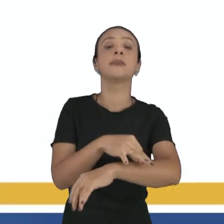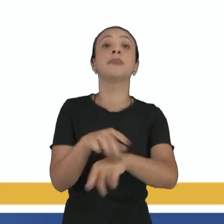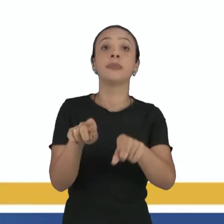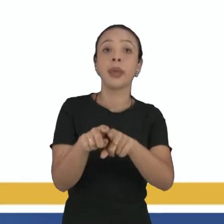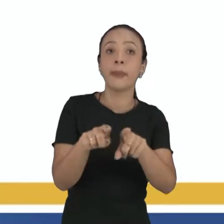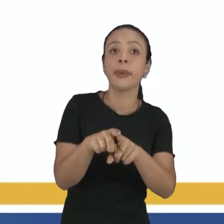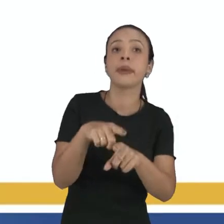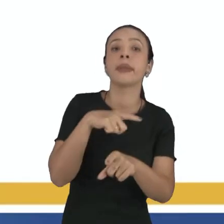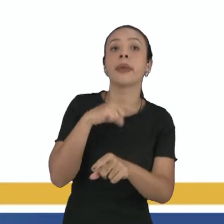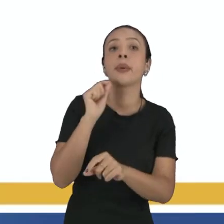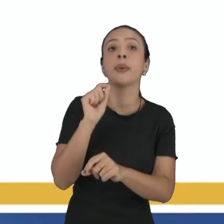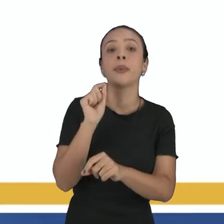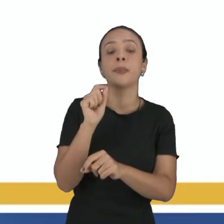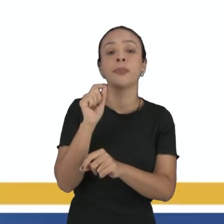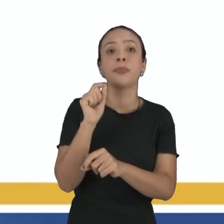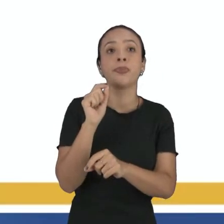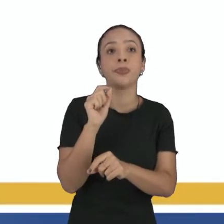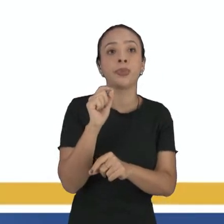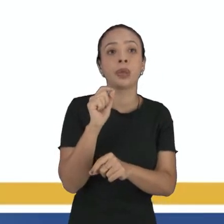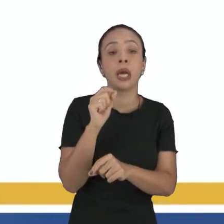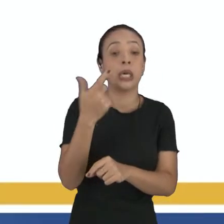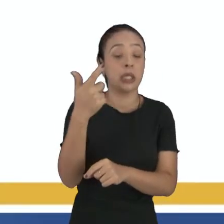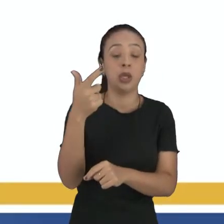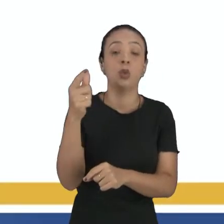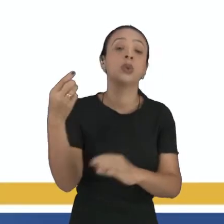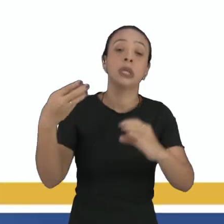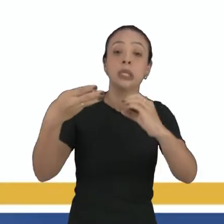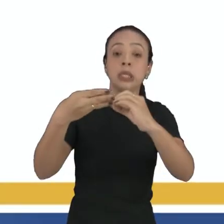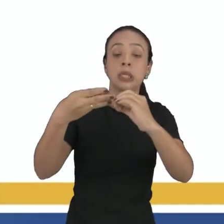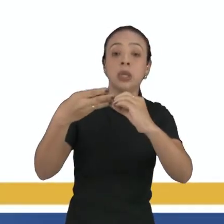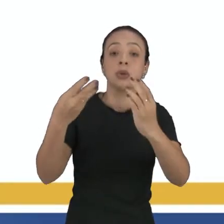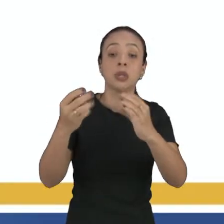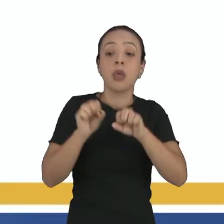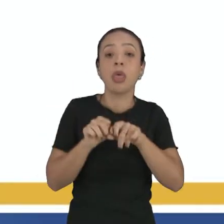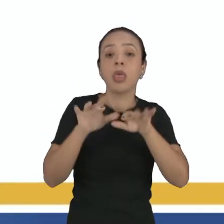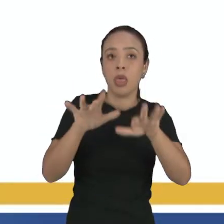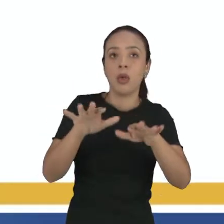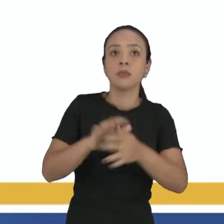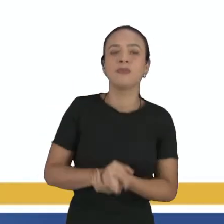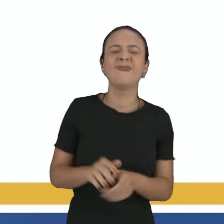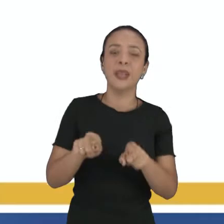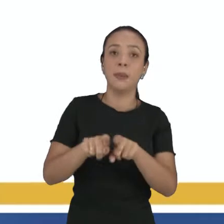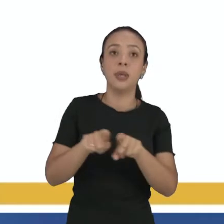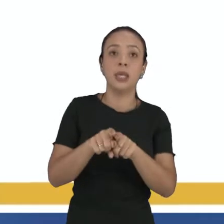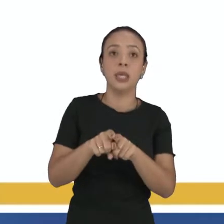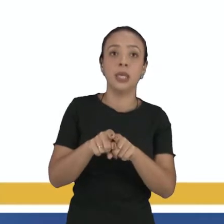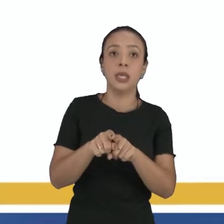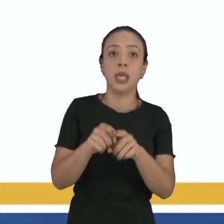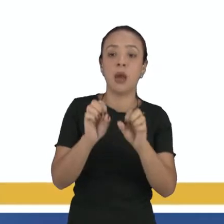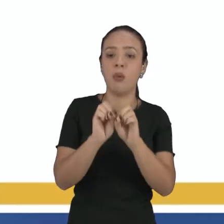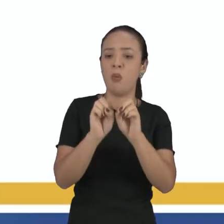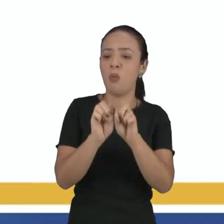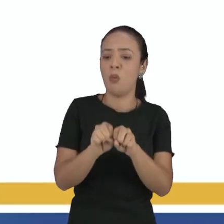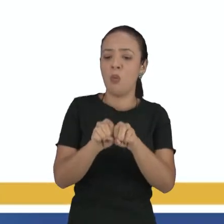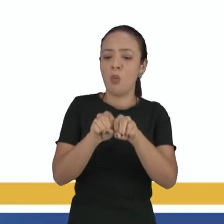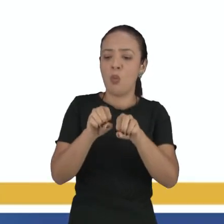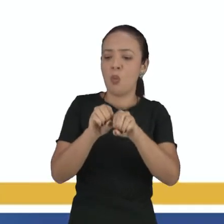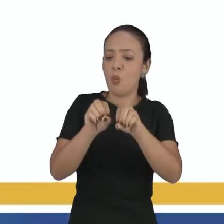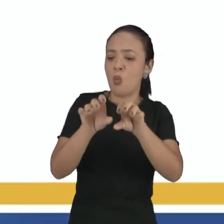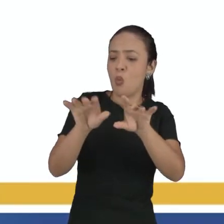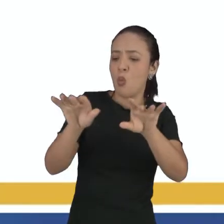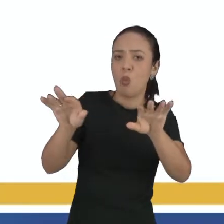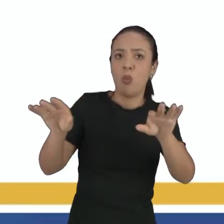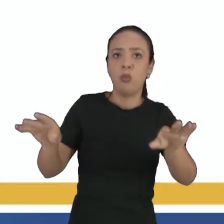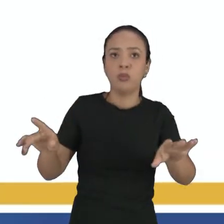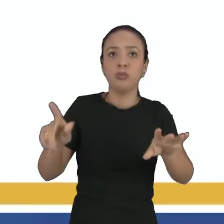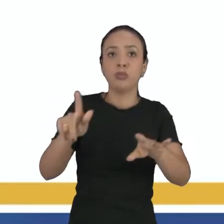reprodução assexuada, não tem ali o encontro de células reprodutivas, tá? Nós temos ali a multiplicação vegetativa, também muito comum em plantas.